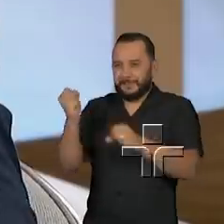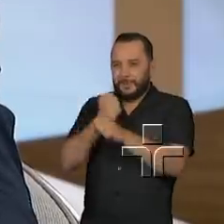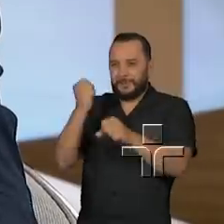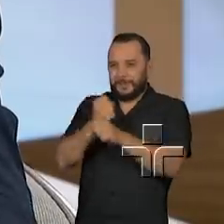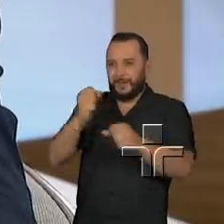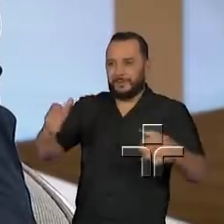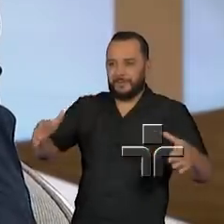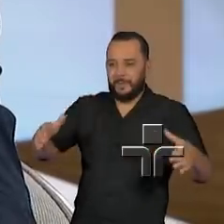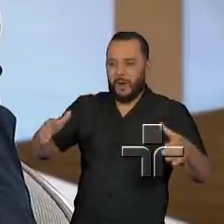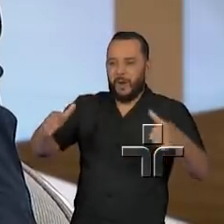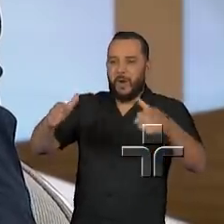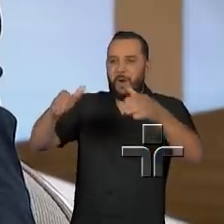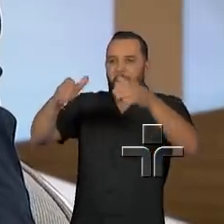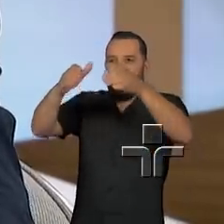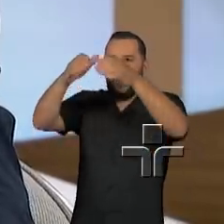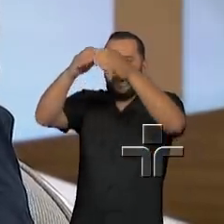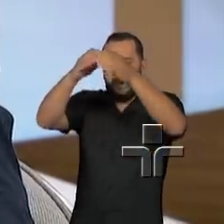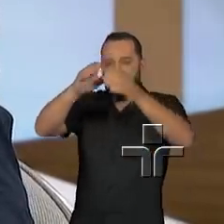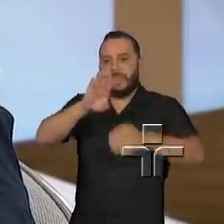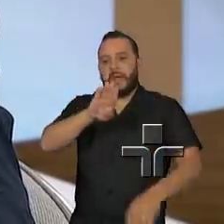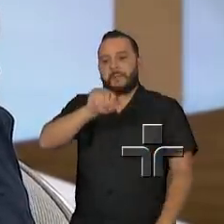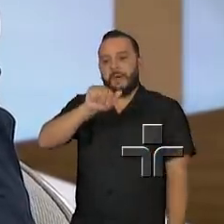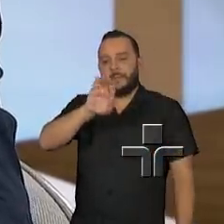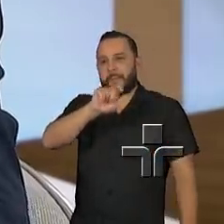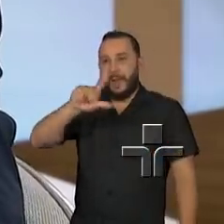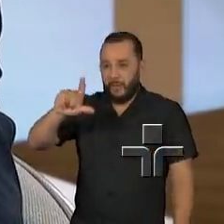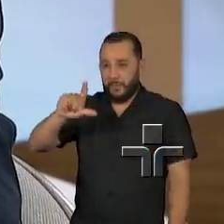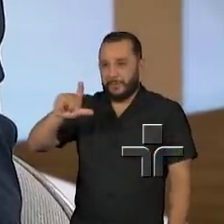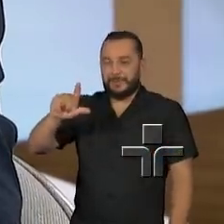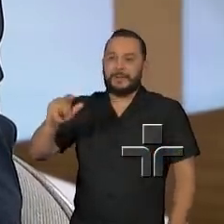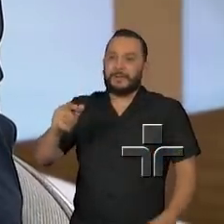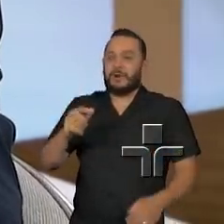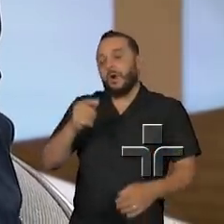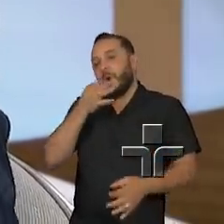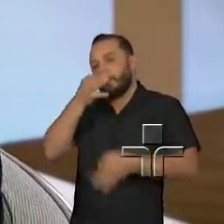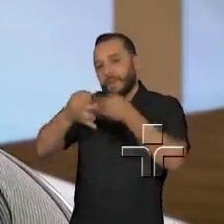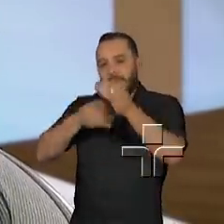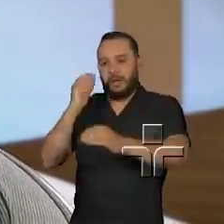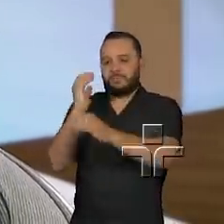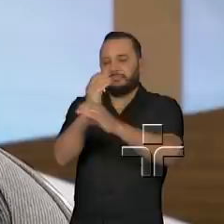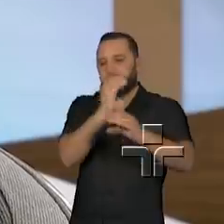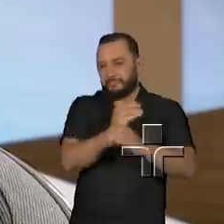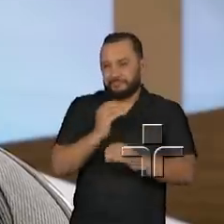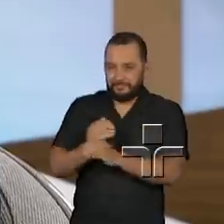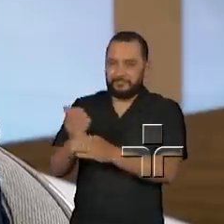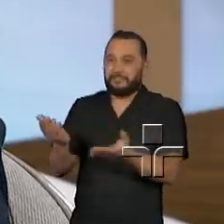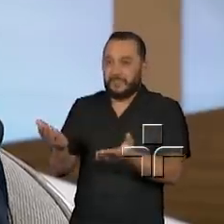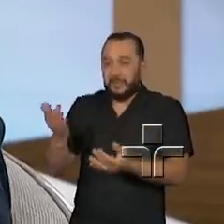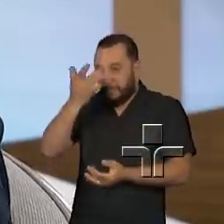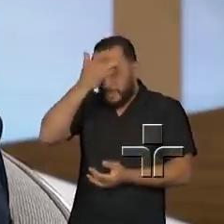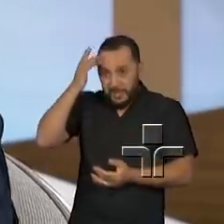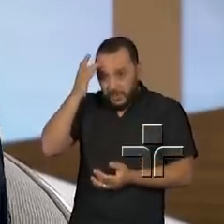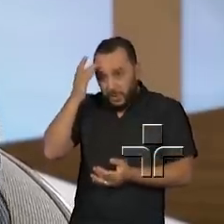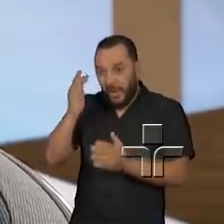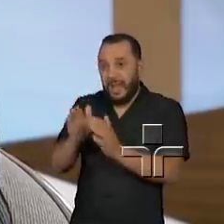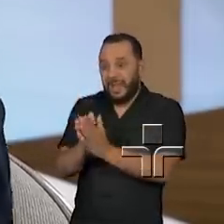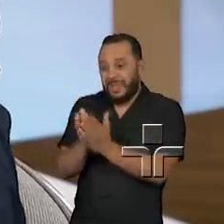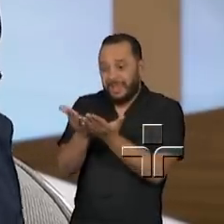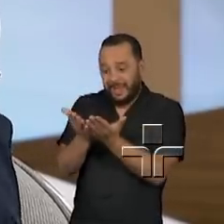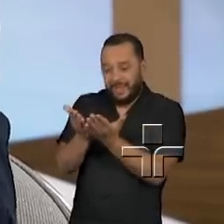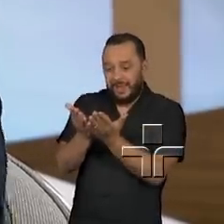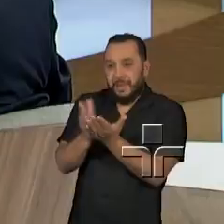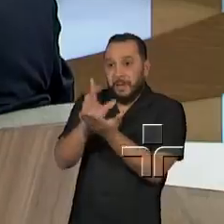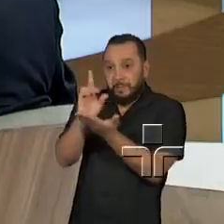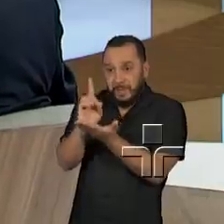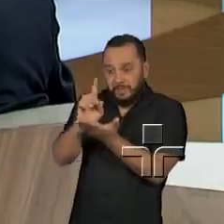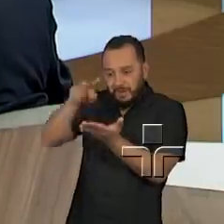alucinando? O pessoal acha que quem alucina é quem toma psicodélico, mas pelo jeito não. É quem lê errado a Bíblia, né? Porque a Bíblia tem muita coisa